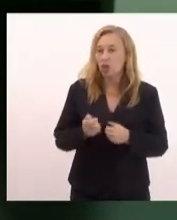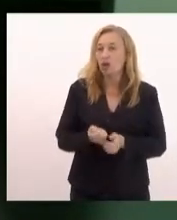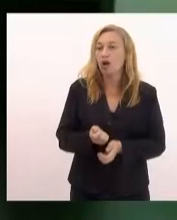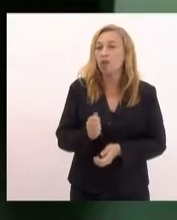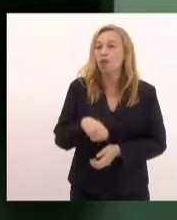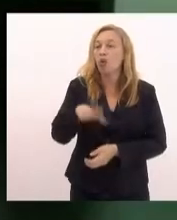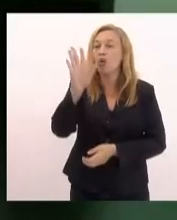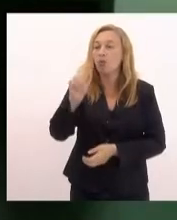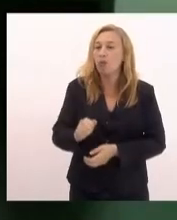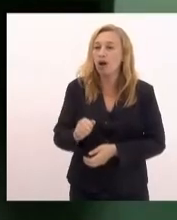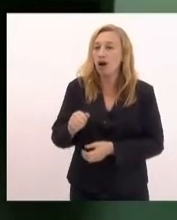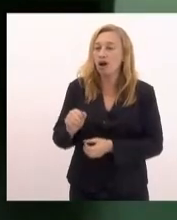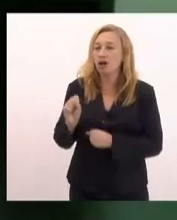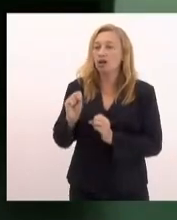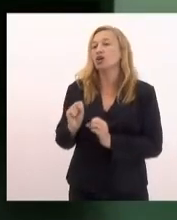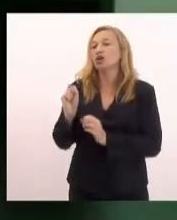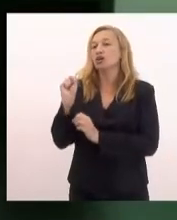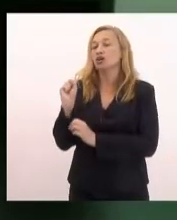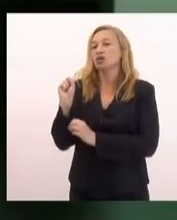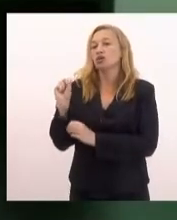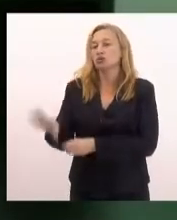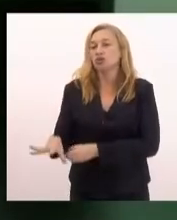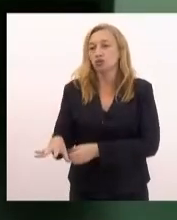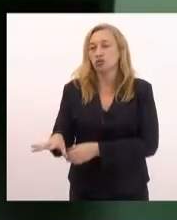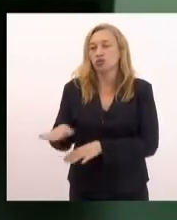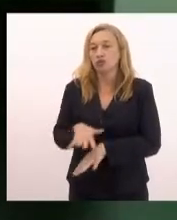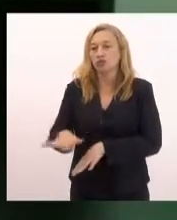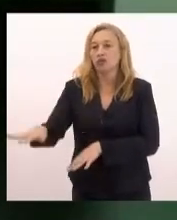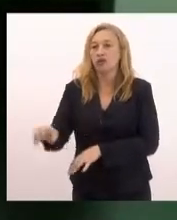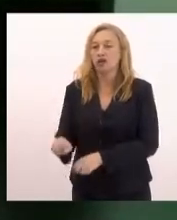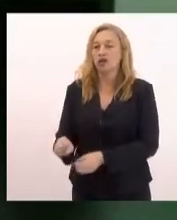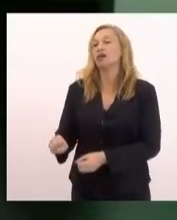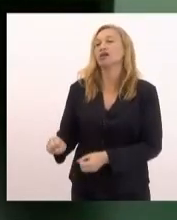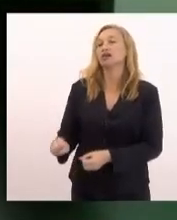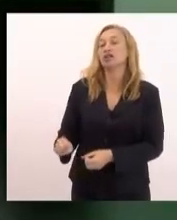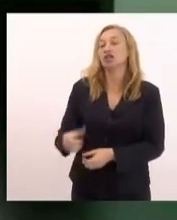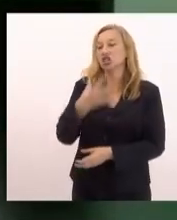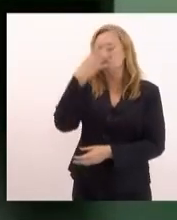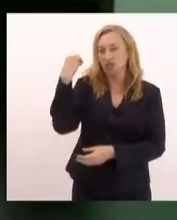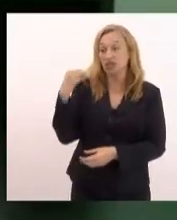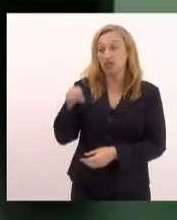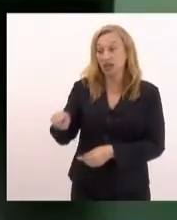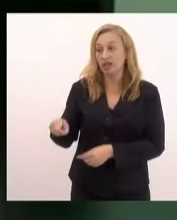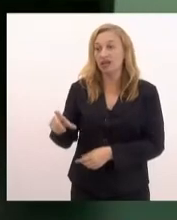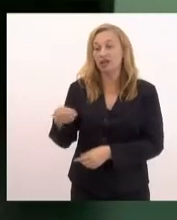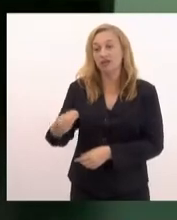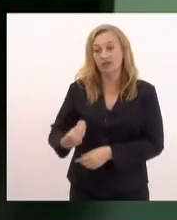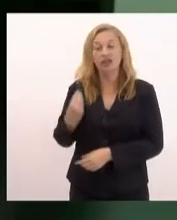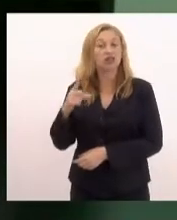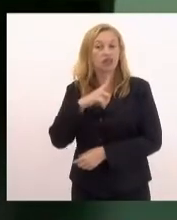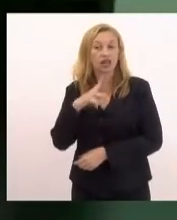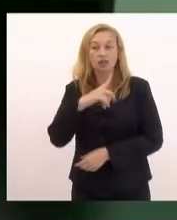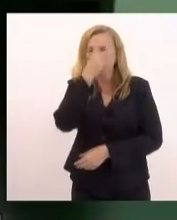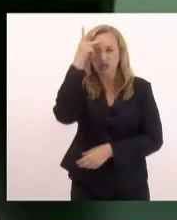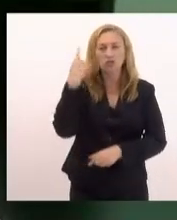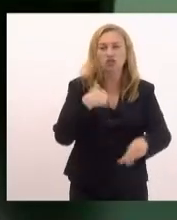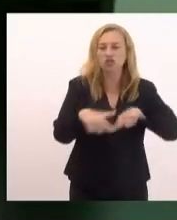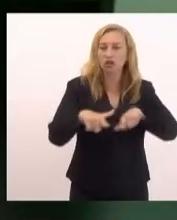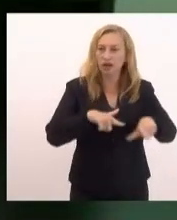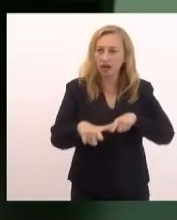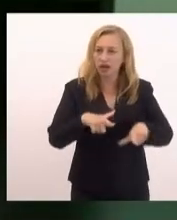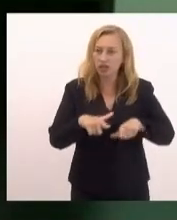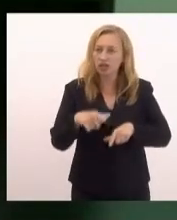e esquecer que a existência ali é algo cotidiano. São trabalhadores e trabalhadoras que, com